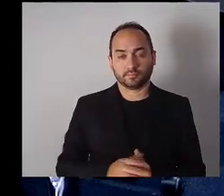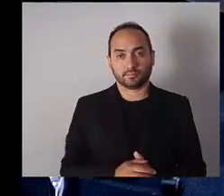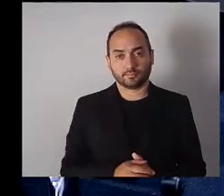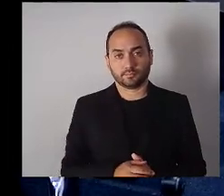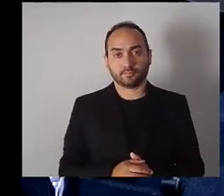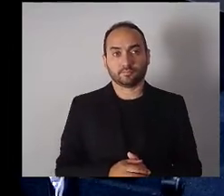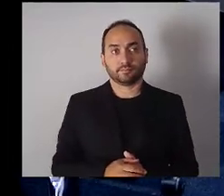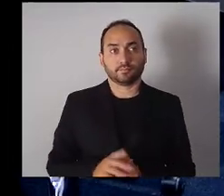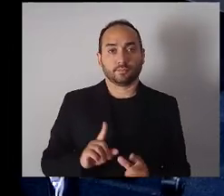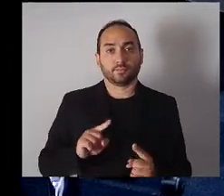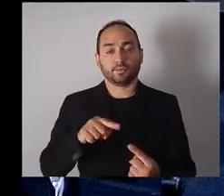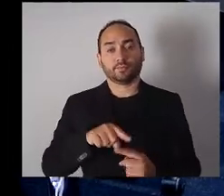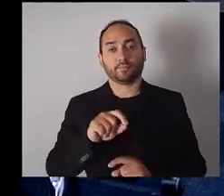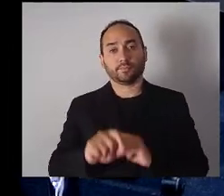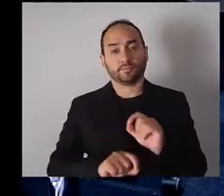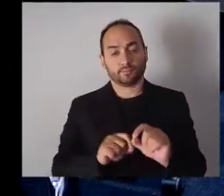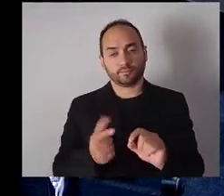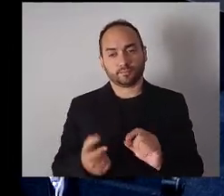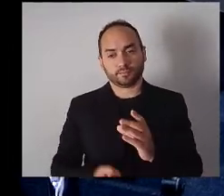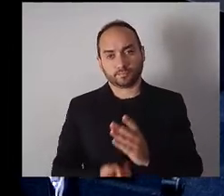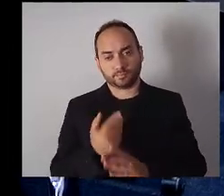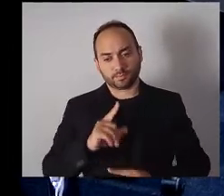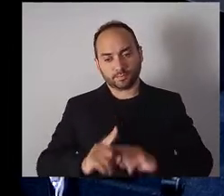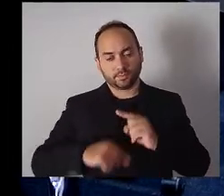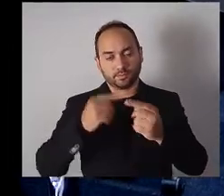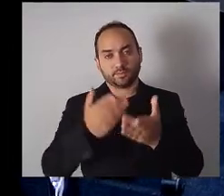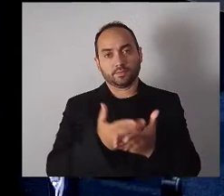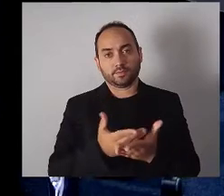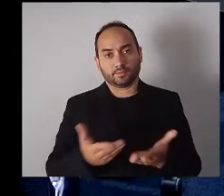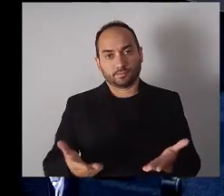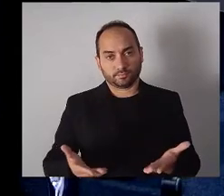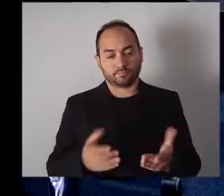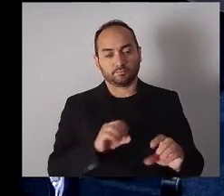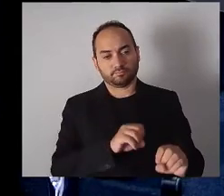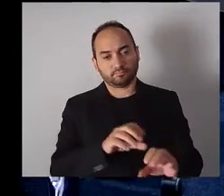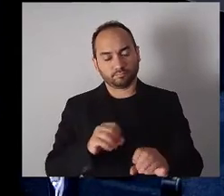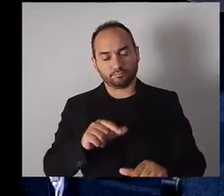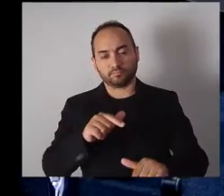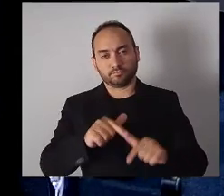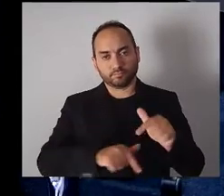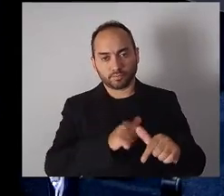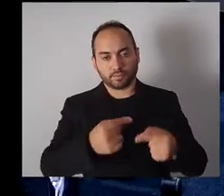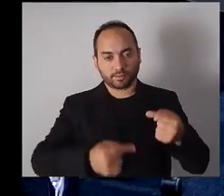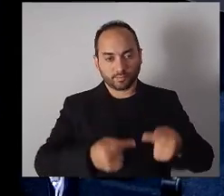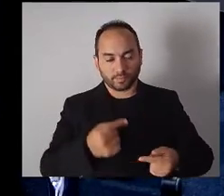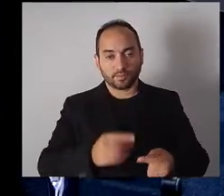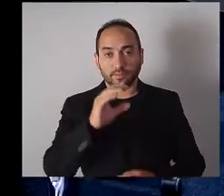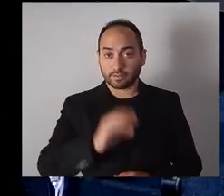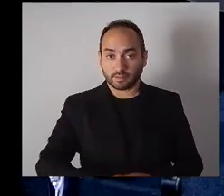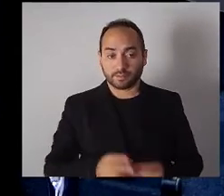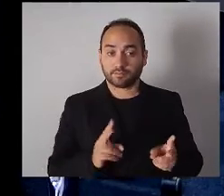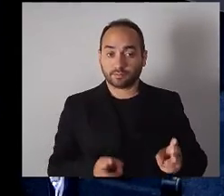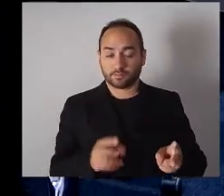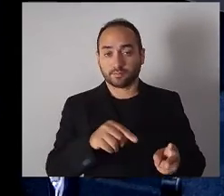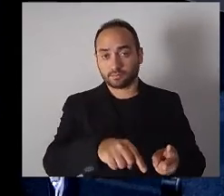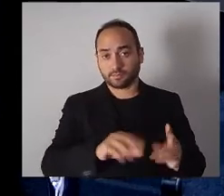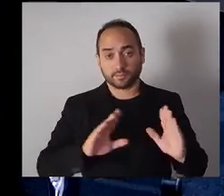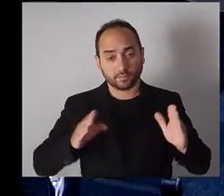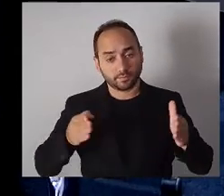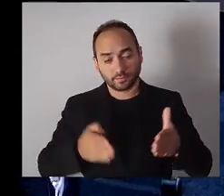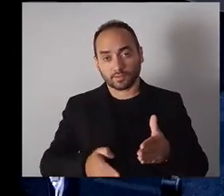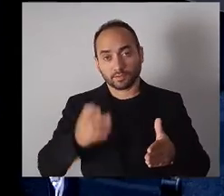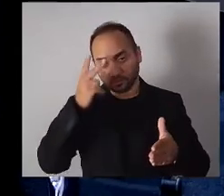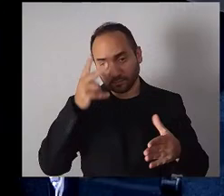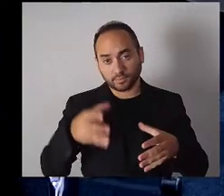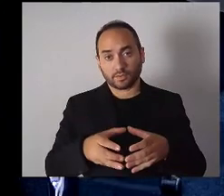O objetivo é desenvolver ações de educação política e cidadania em caráter permanente, direcionadas a